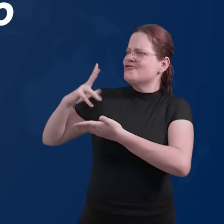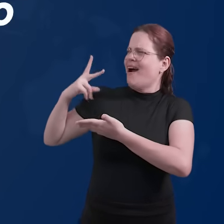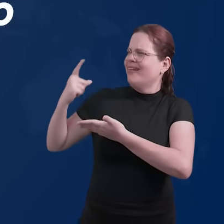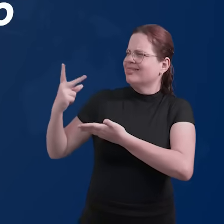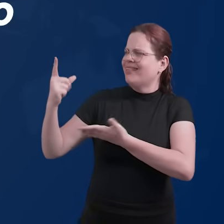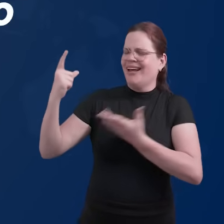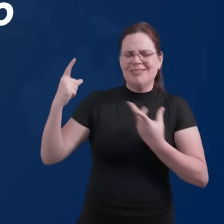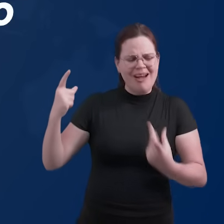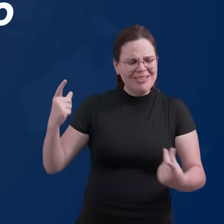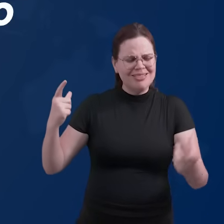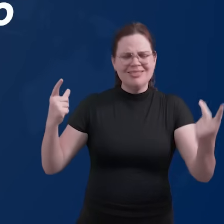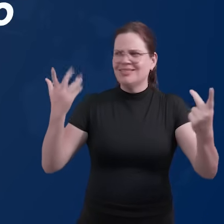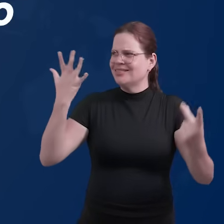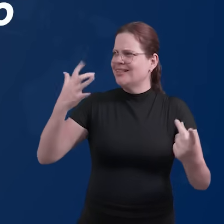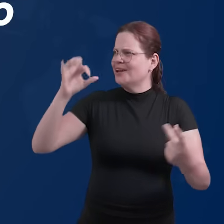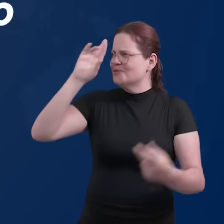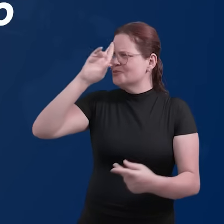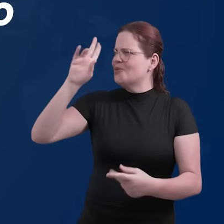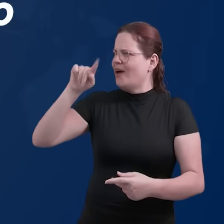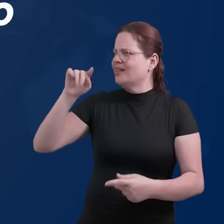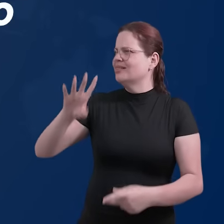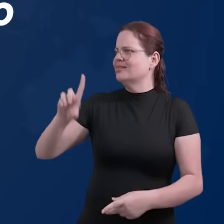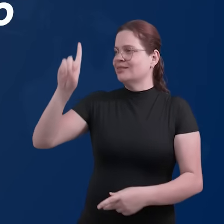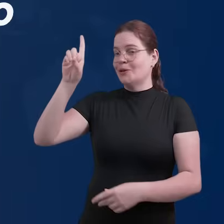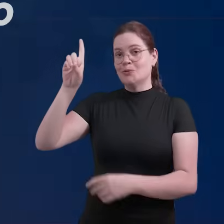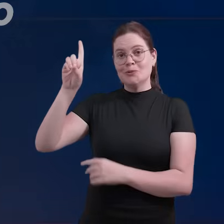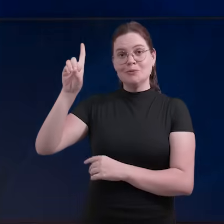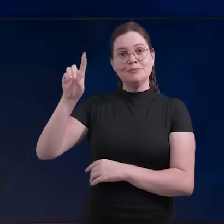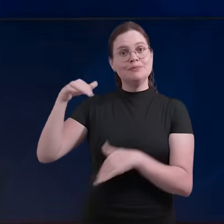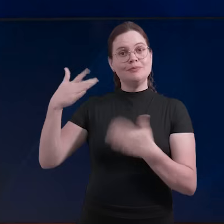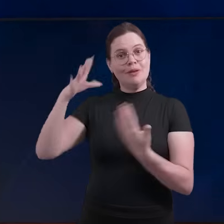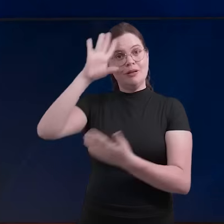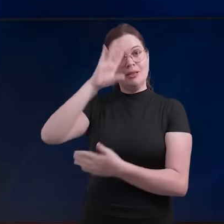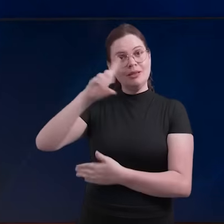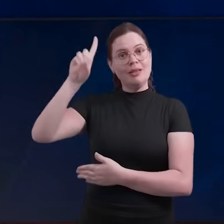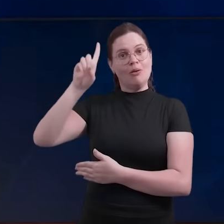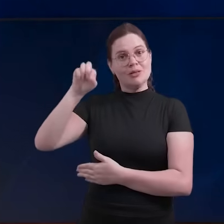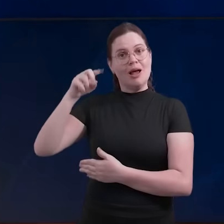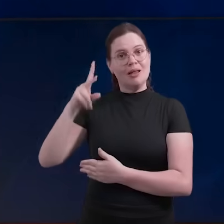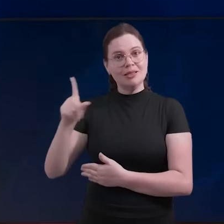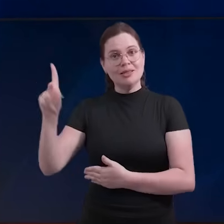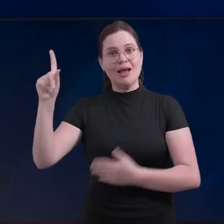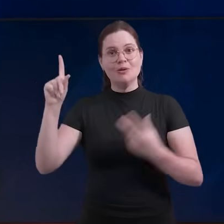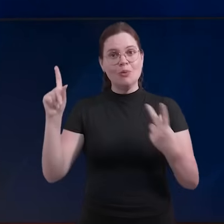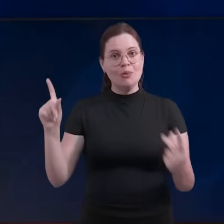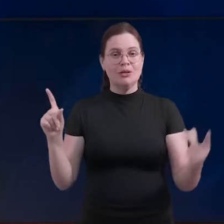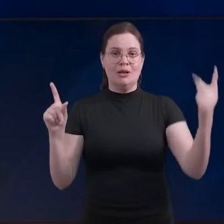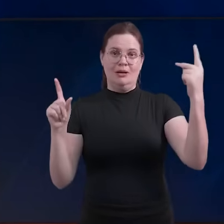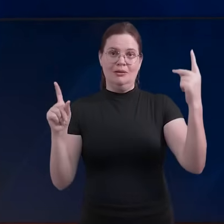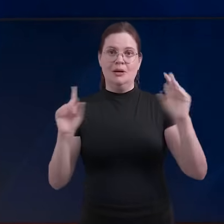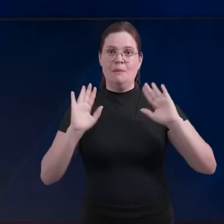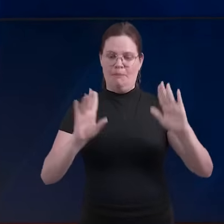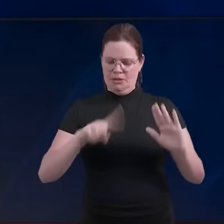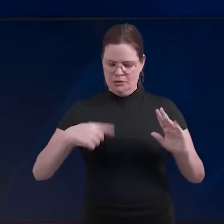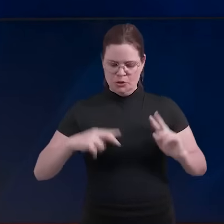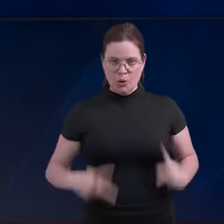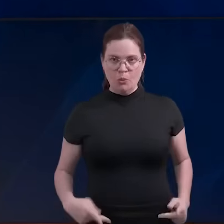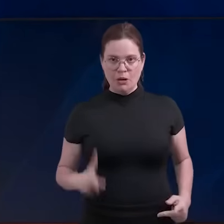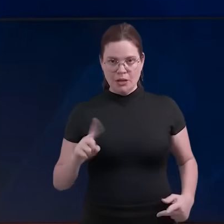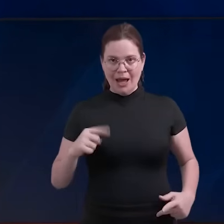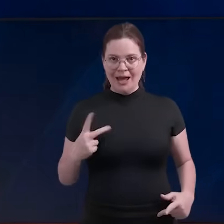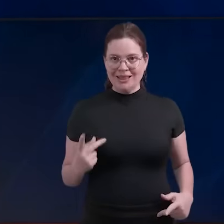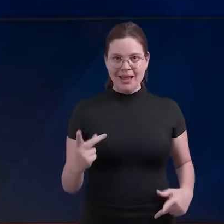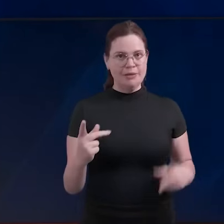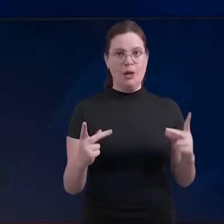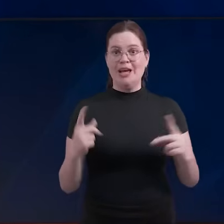sim, de eternidade a eternidade tu és Deus. Então Deus é de eternidade a eternidade, ele é eterno. Mas o homem